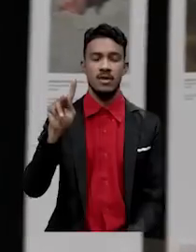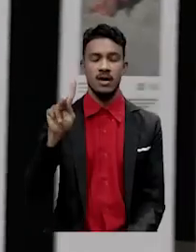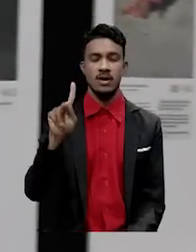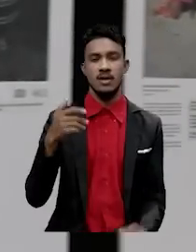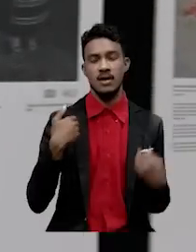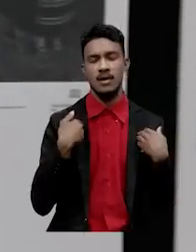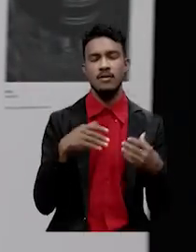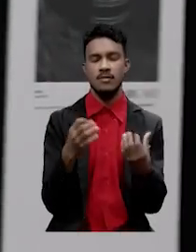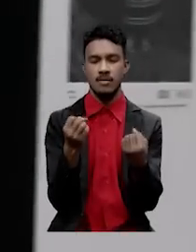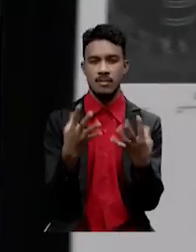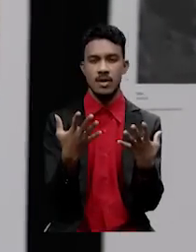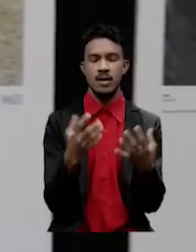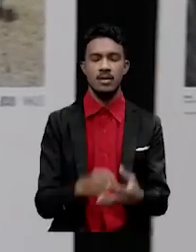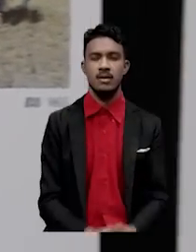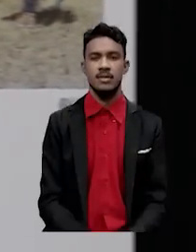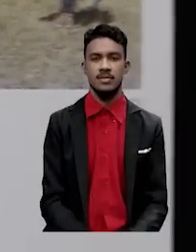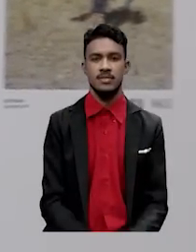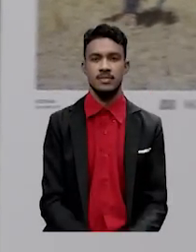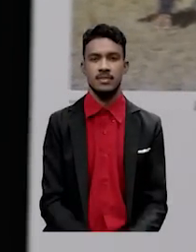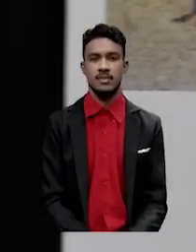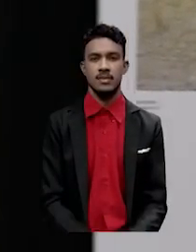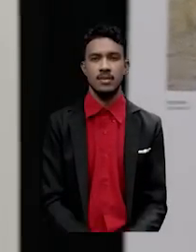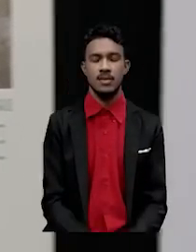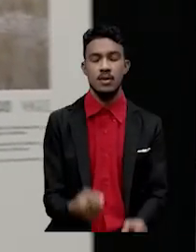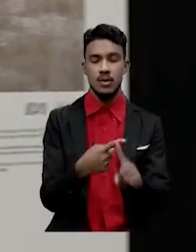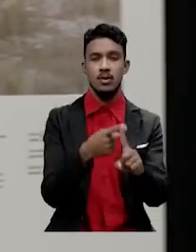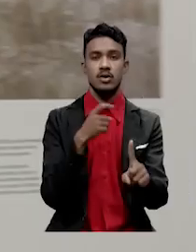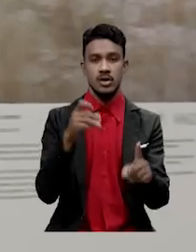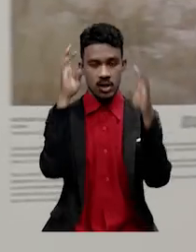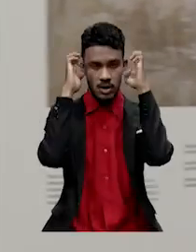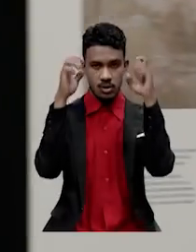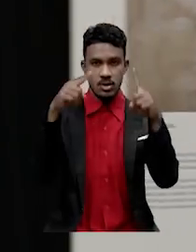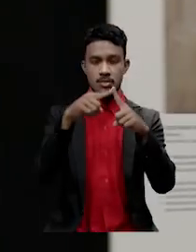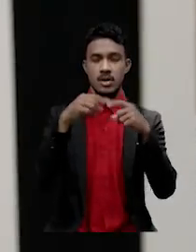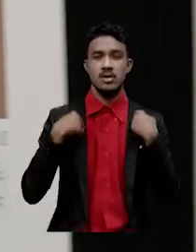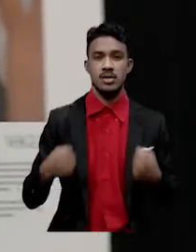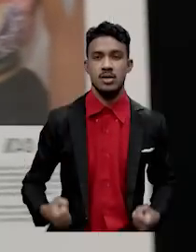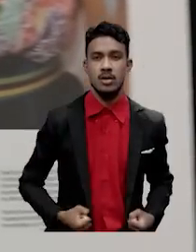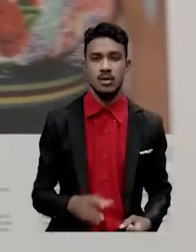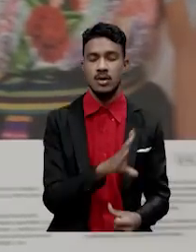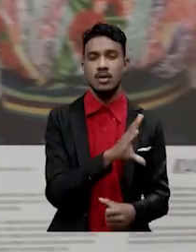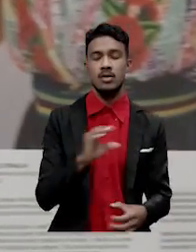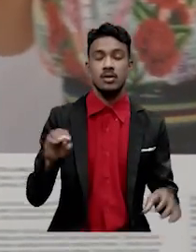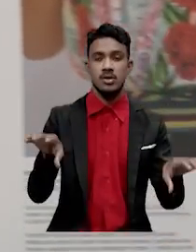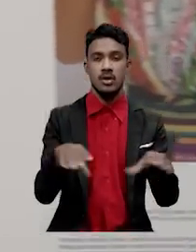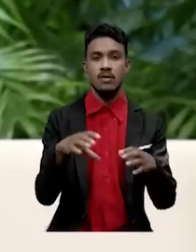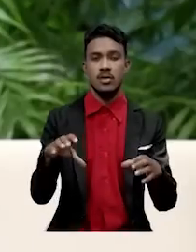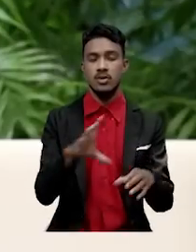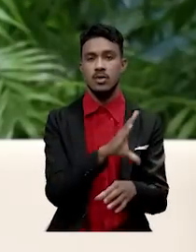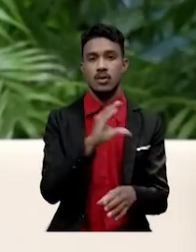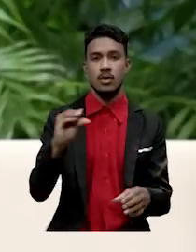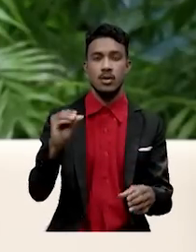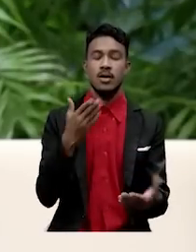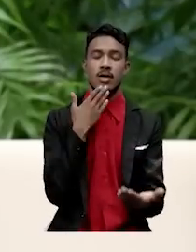áreas ou endeite, o se educação, a saúde, o se infraestrutura, a boa